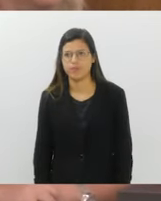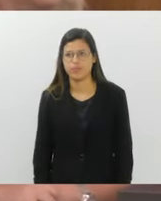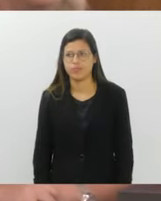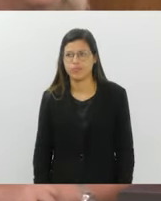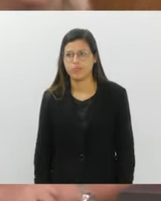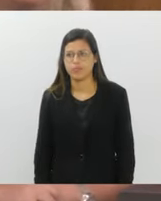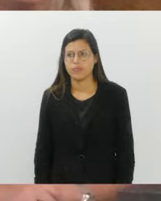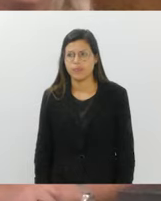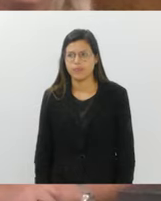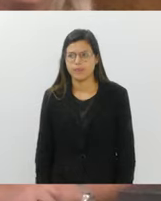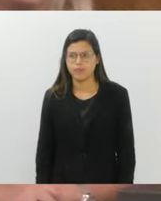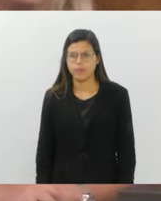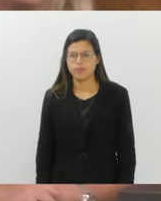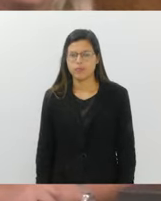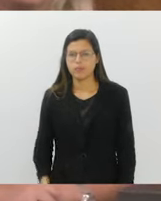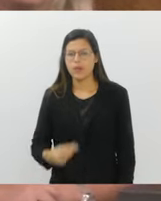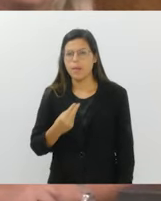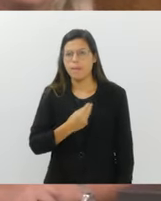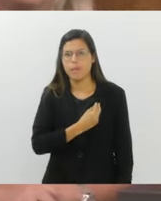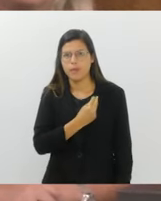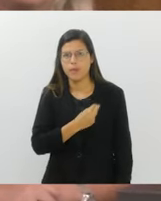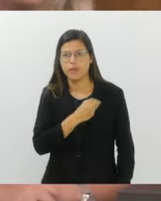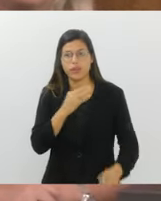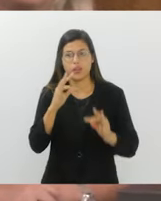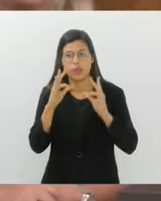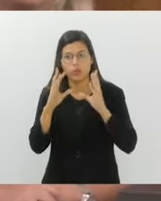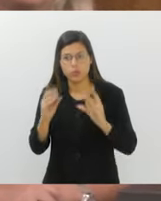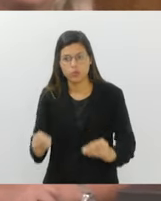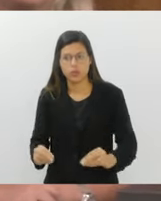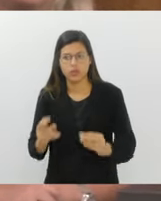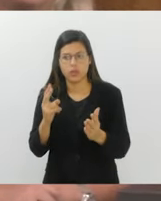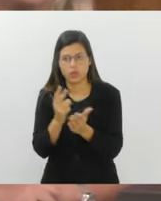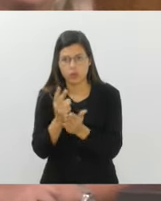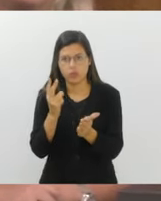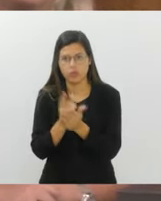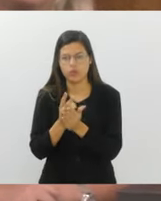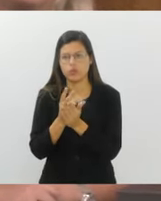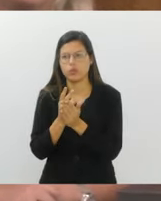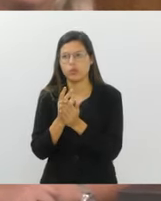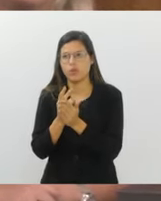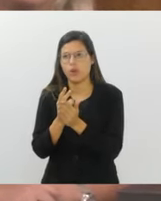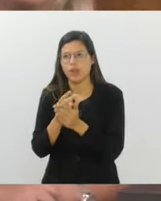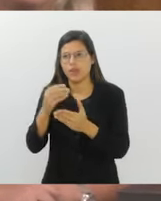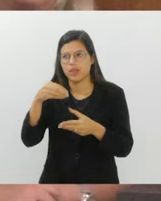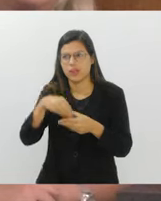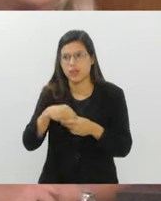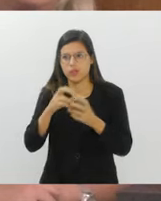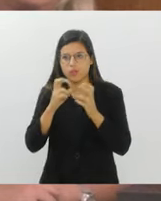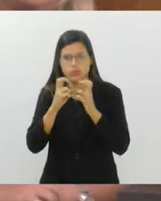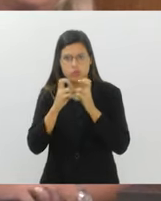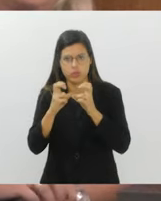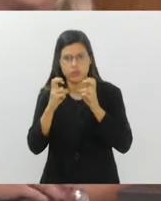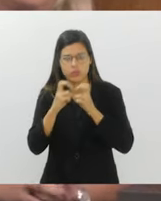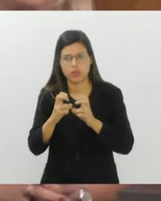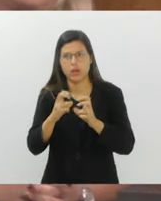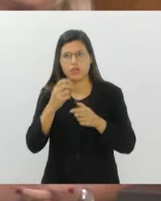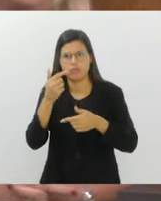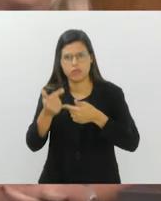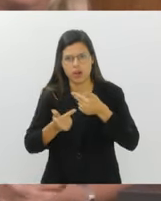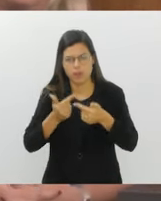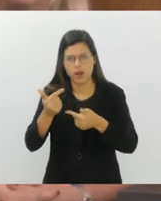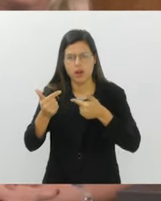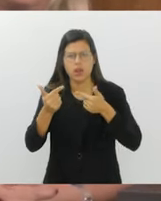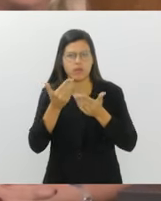A minha vida foi toda ela, e está sendo, em cima de um trem. Se eu estudei, trabalhei, me formei, foi por causa de um trem.